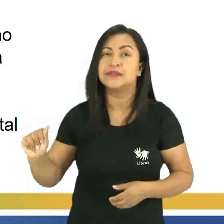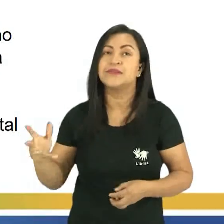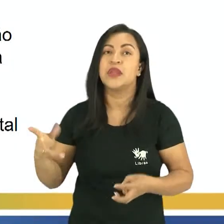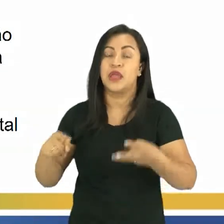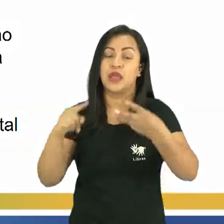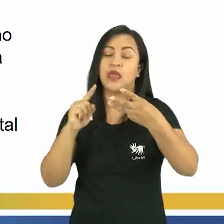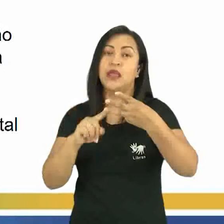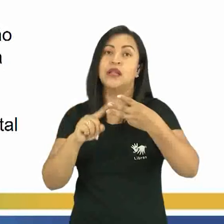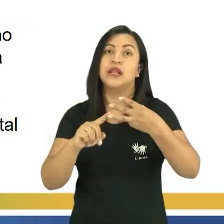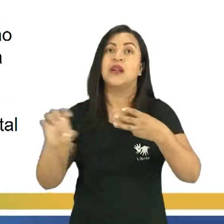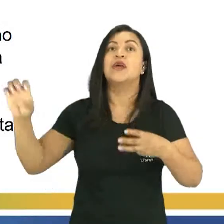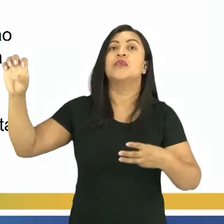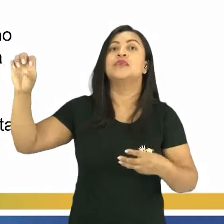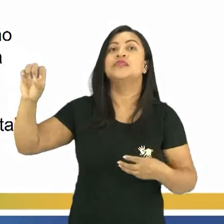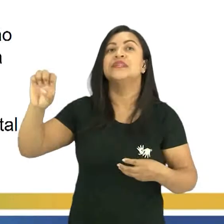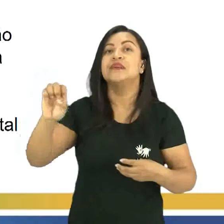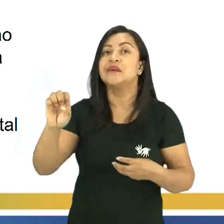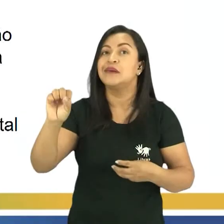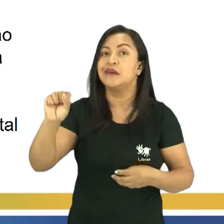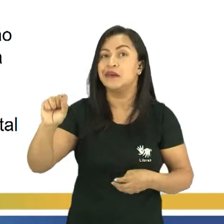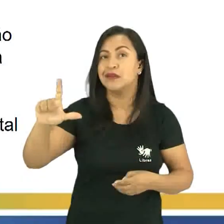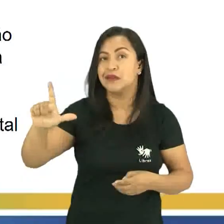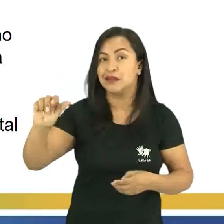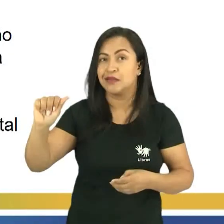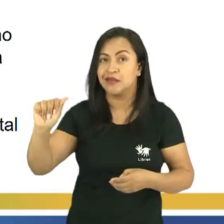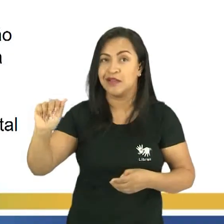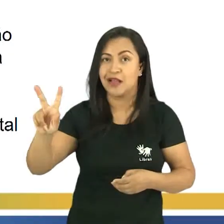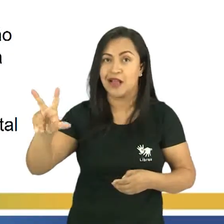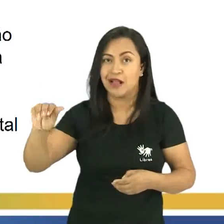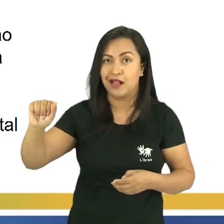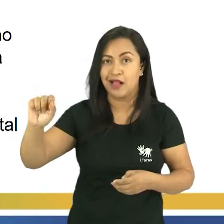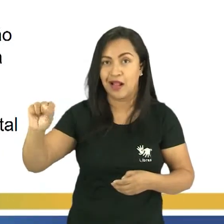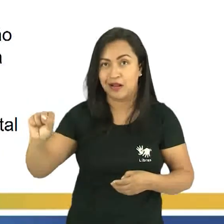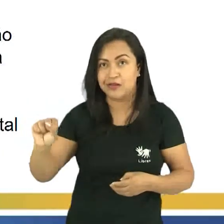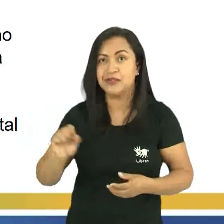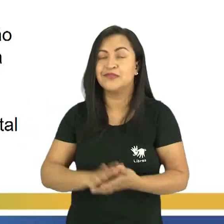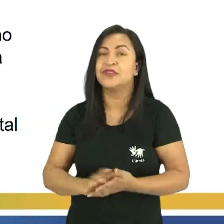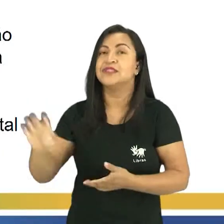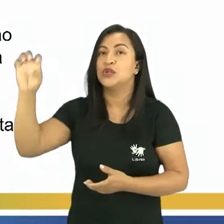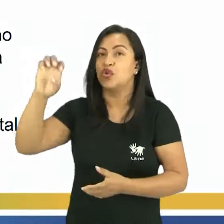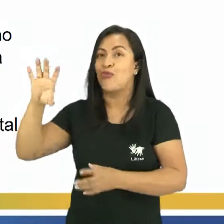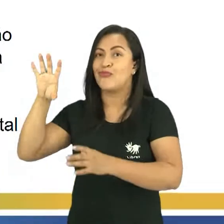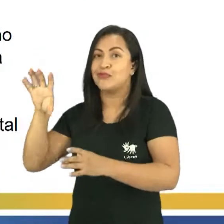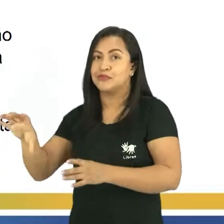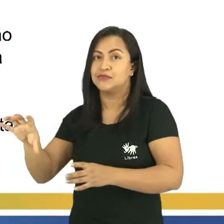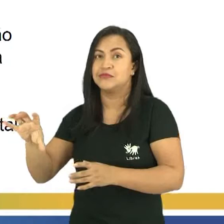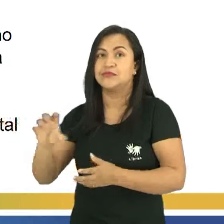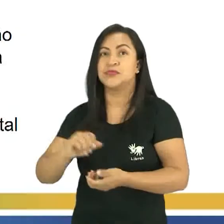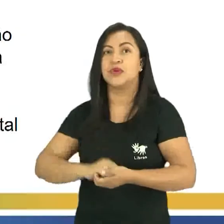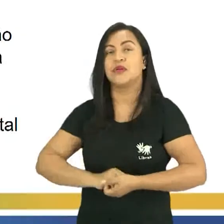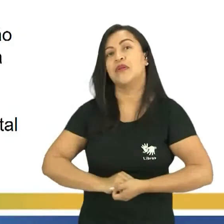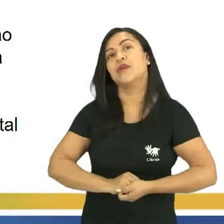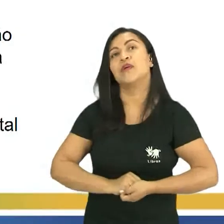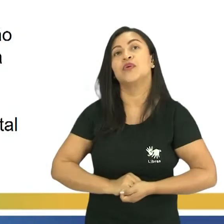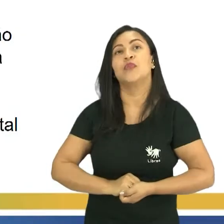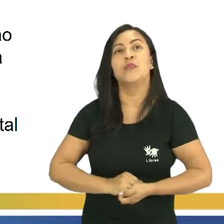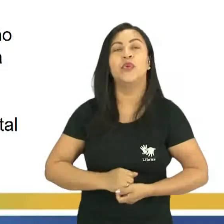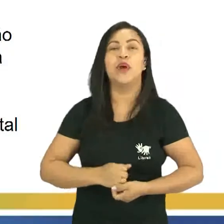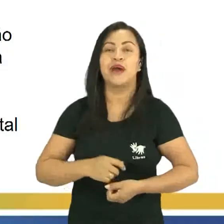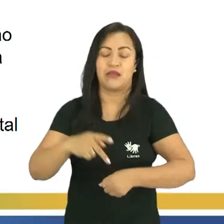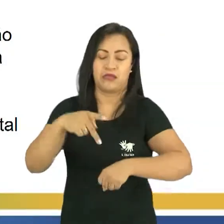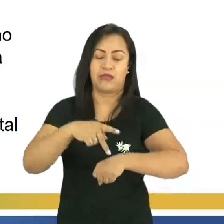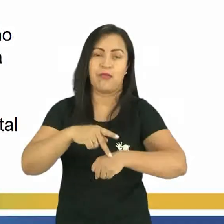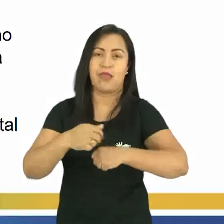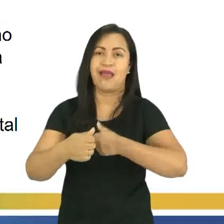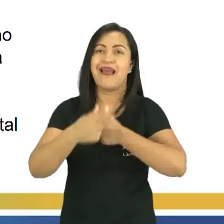central, tá? E oriental e sudeste da Europa, certo? O búlgaro, o polaco, o tcheco, o esloveno, eles podem